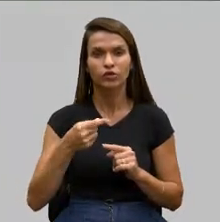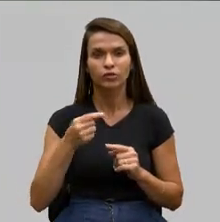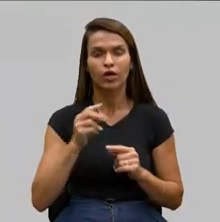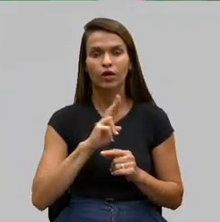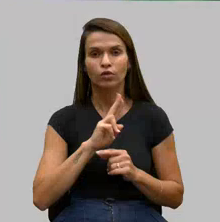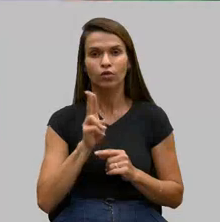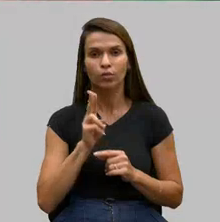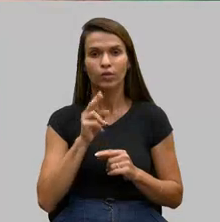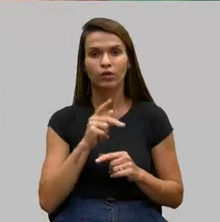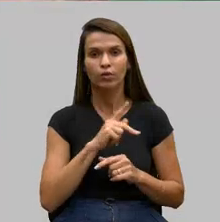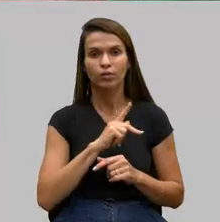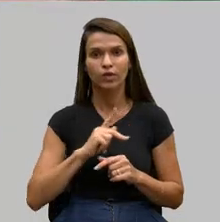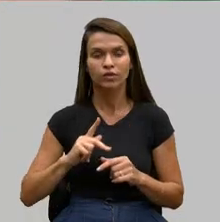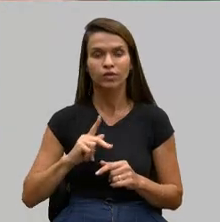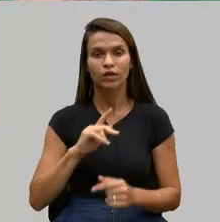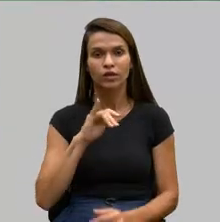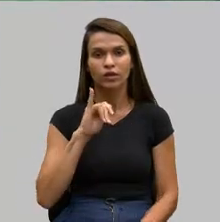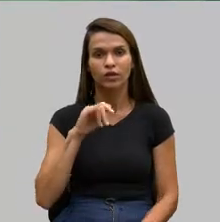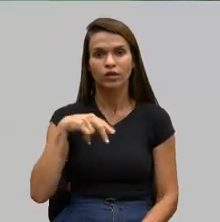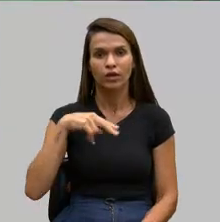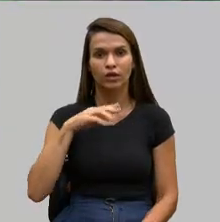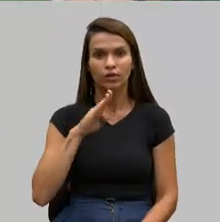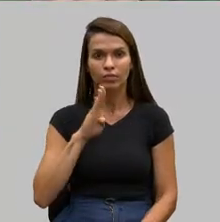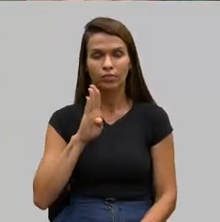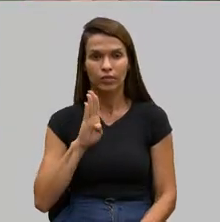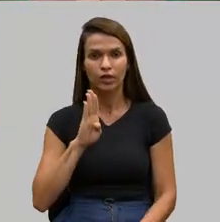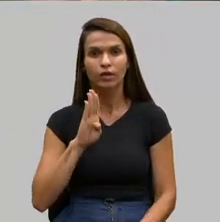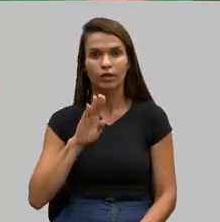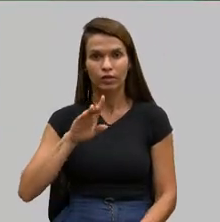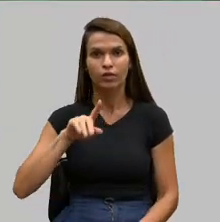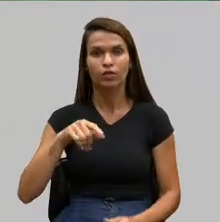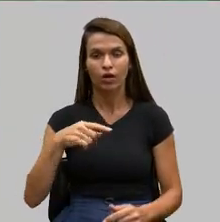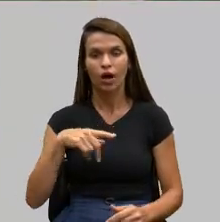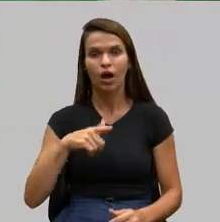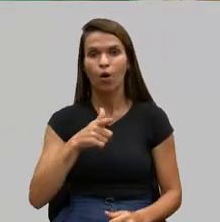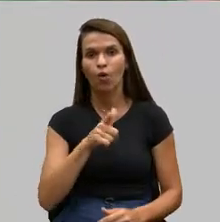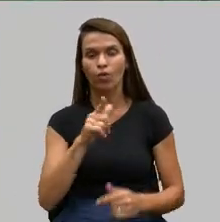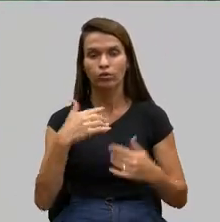presidência do INB na próxima sessão